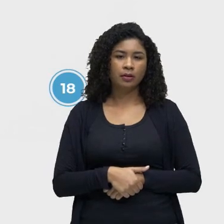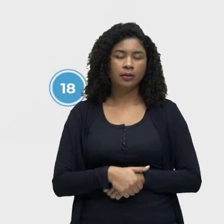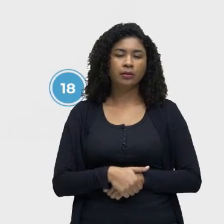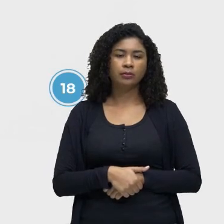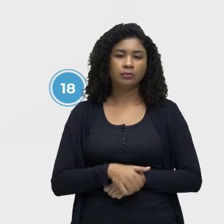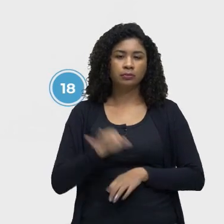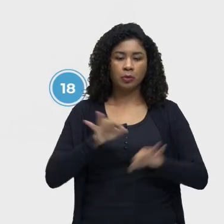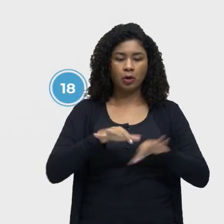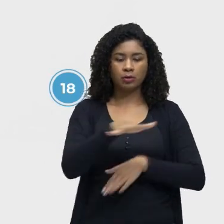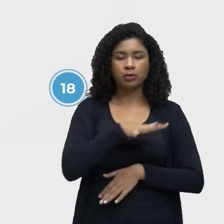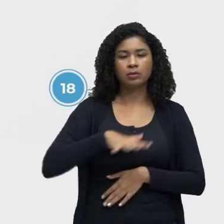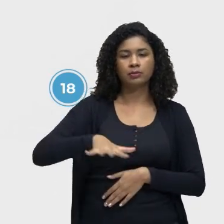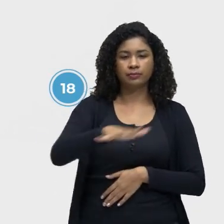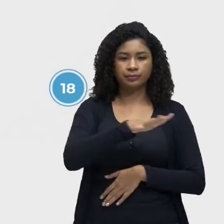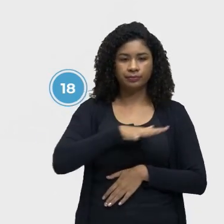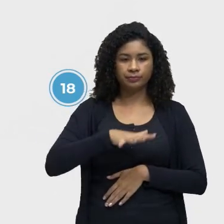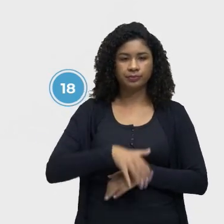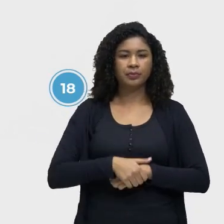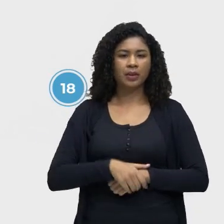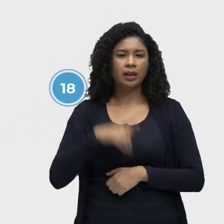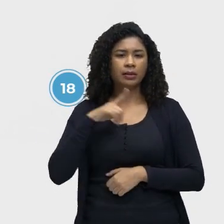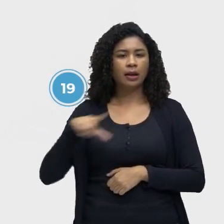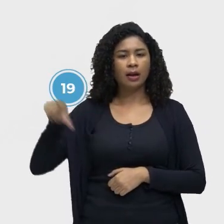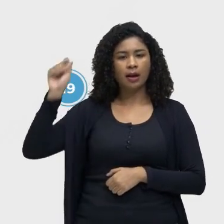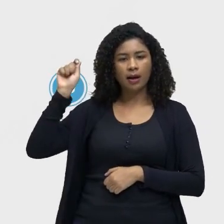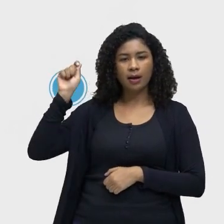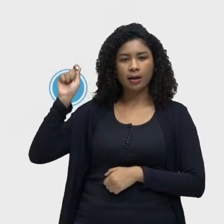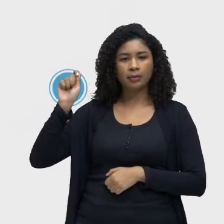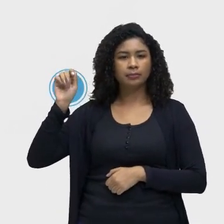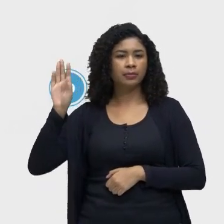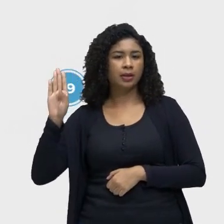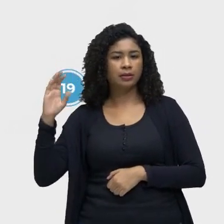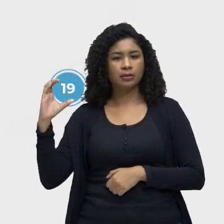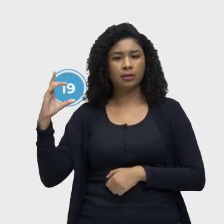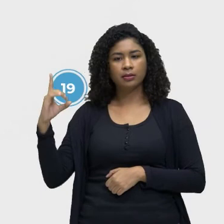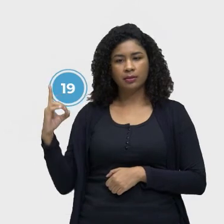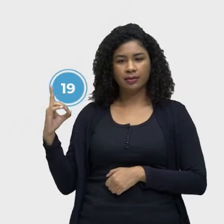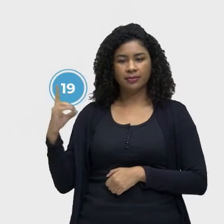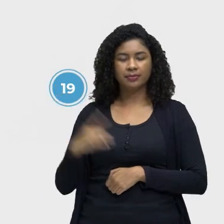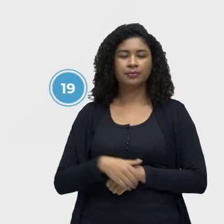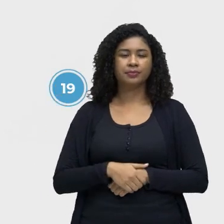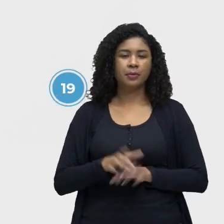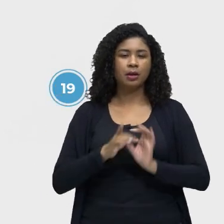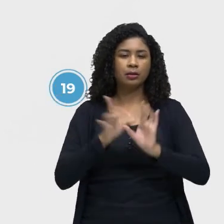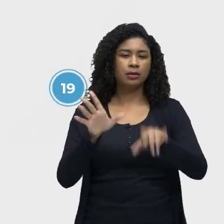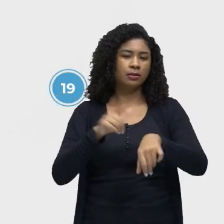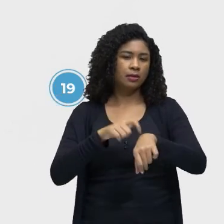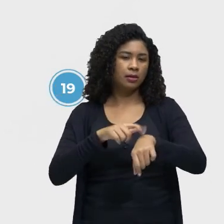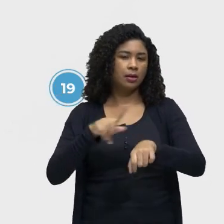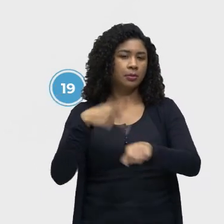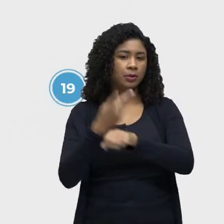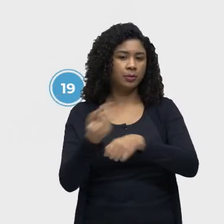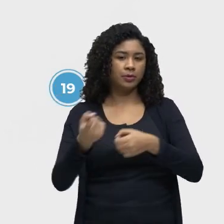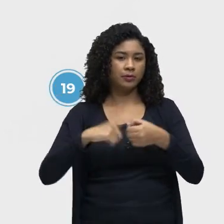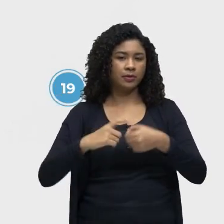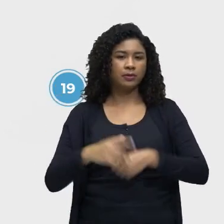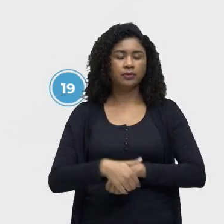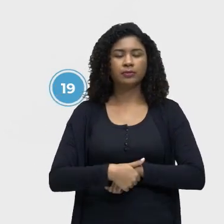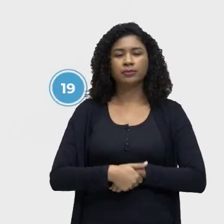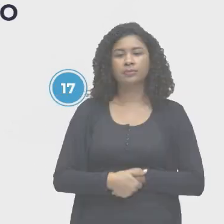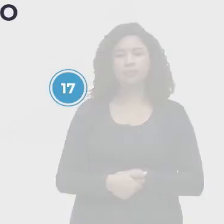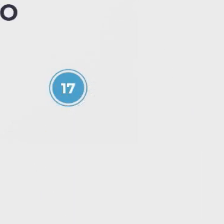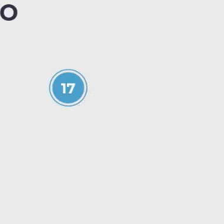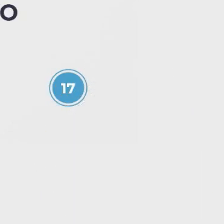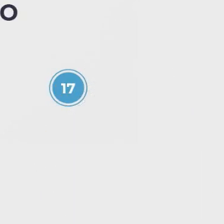demográfica da Europa. Então, vocês têm a letra A já aparecendo e a letra B, C e D. Tempo para vocês e já retornamos.